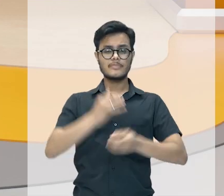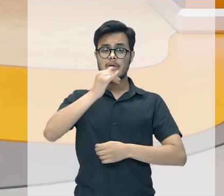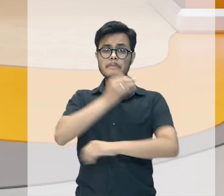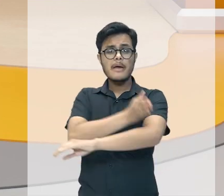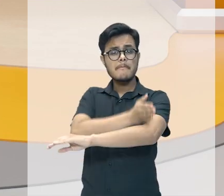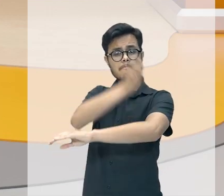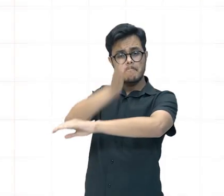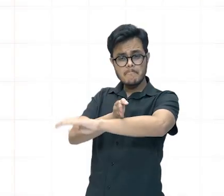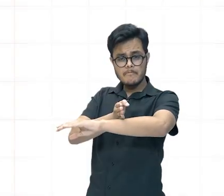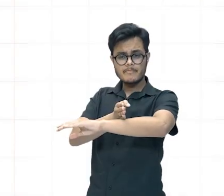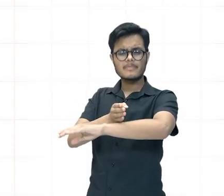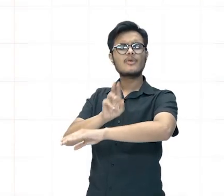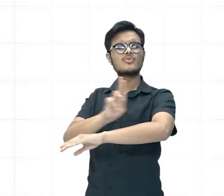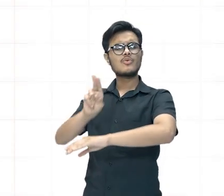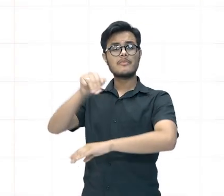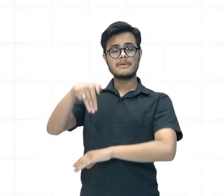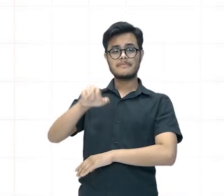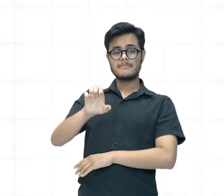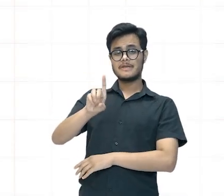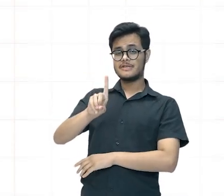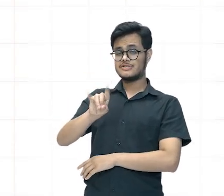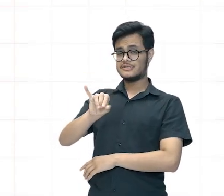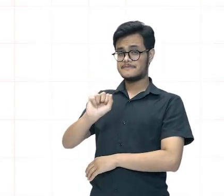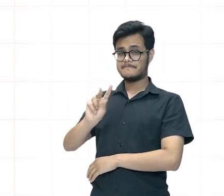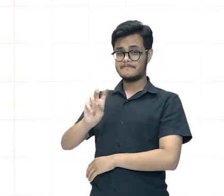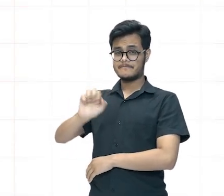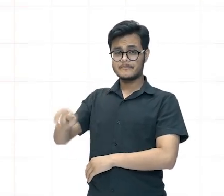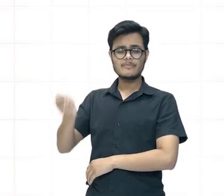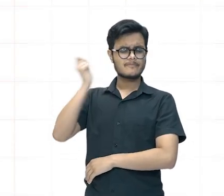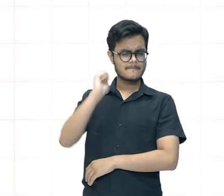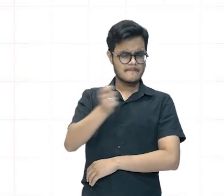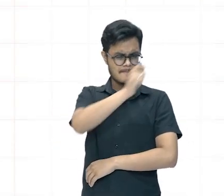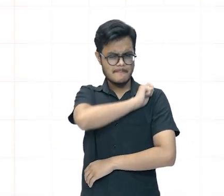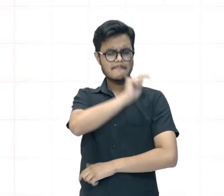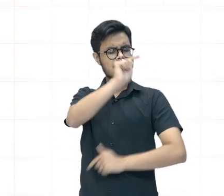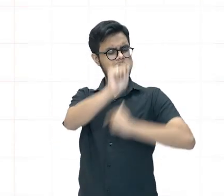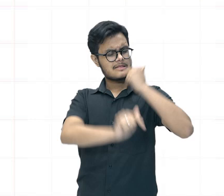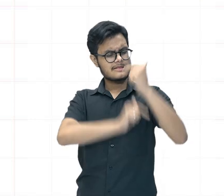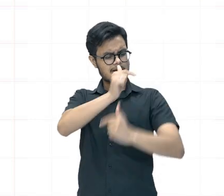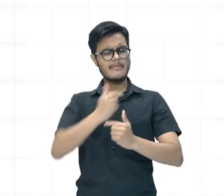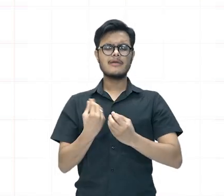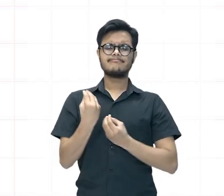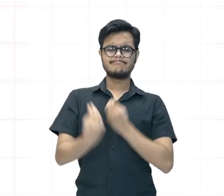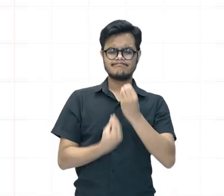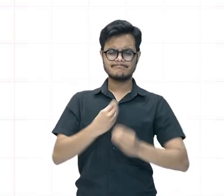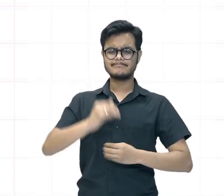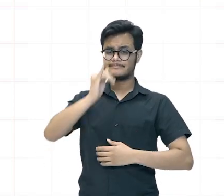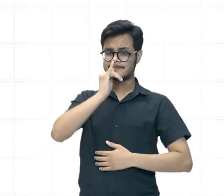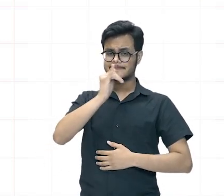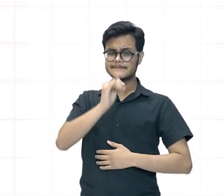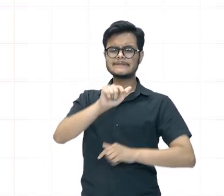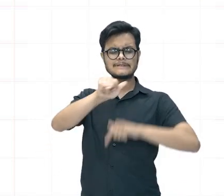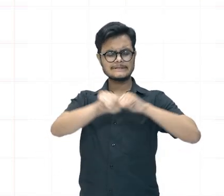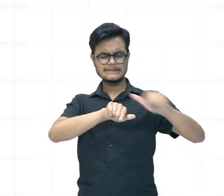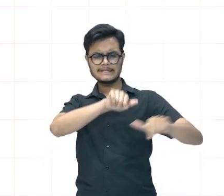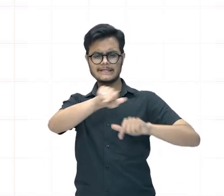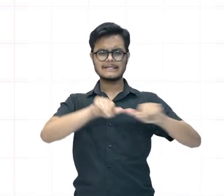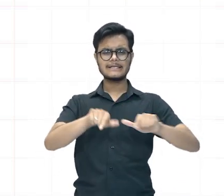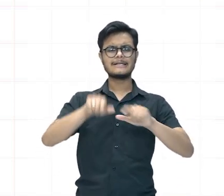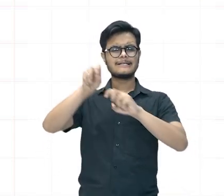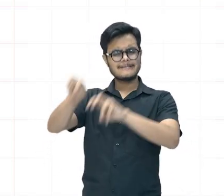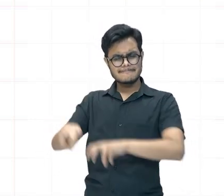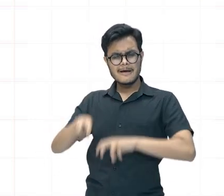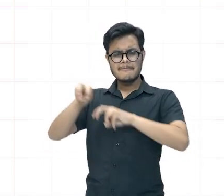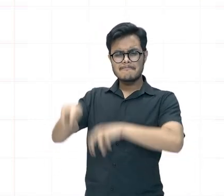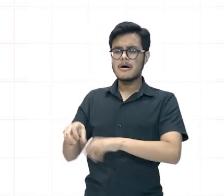medieval. Então, olha só, acompanha comigo. Escravidão e trabalho. O trabalho envolve a produção